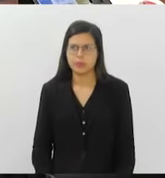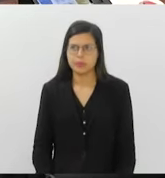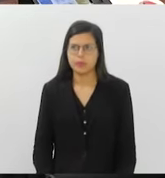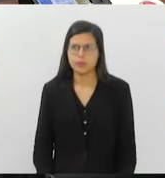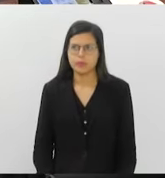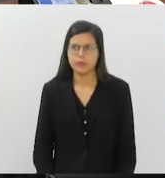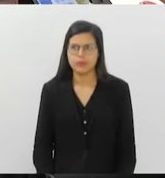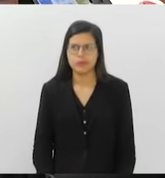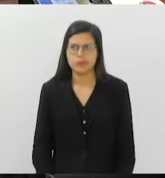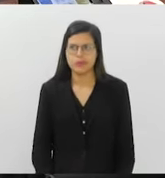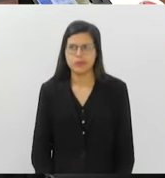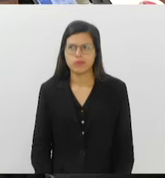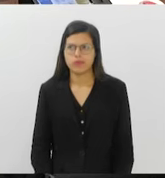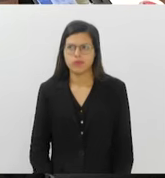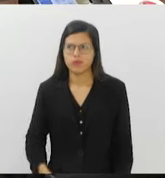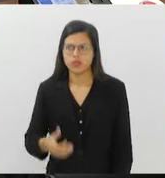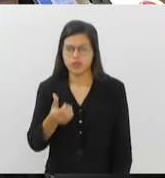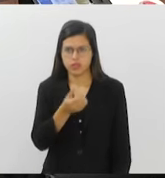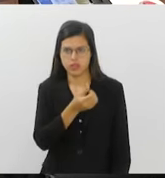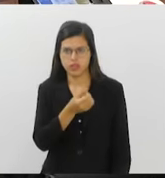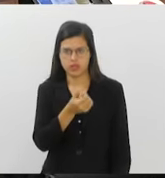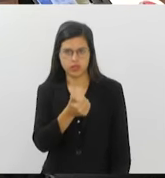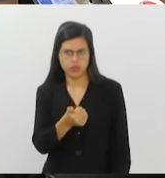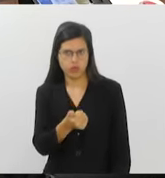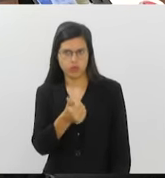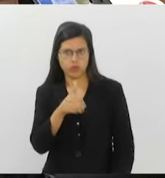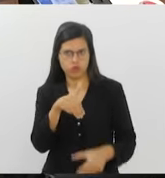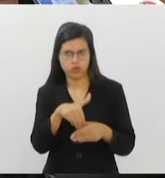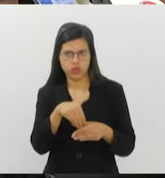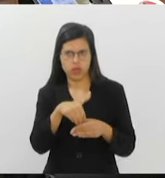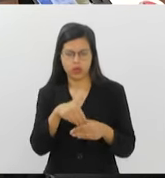E 61 votantes.